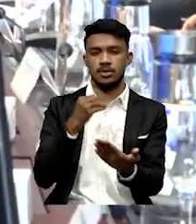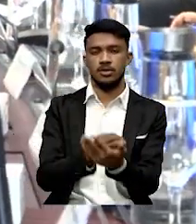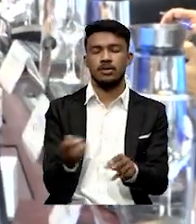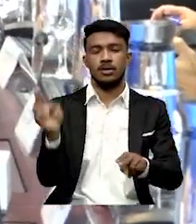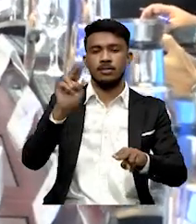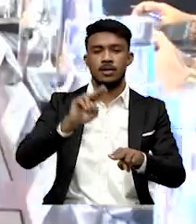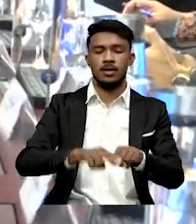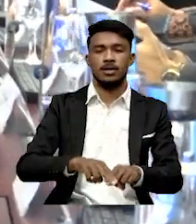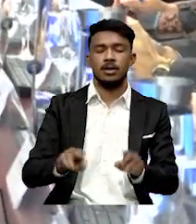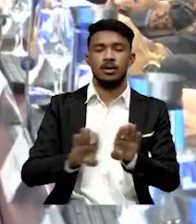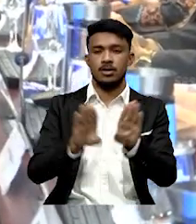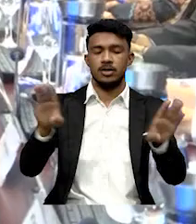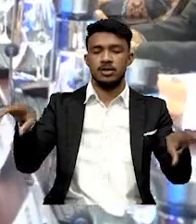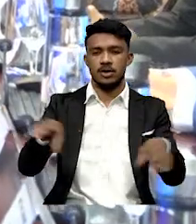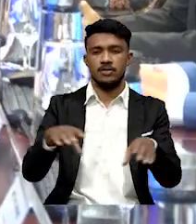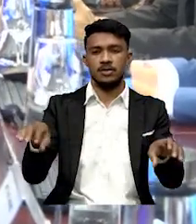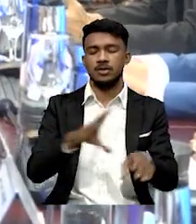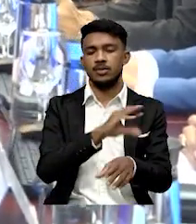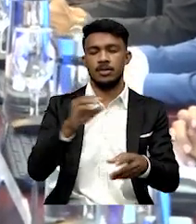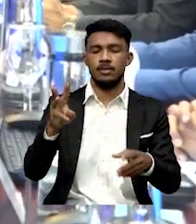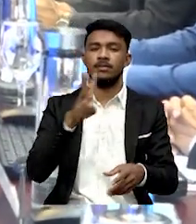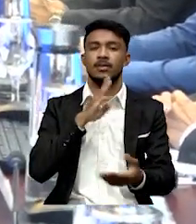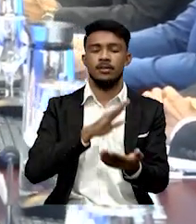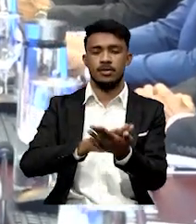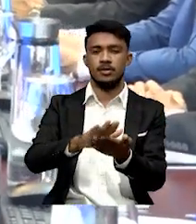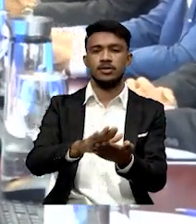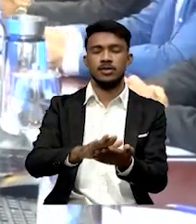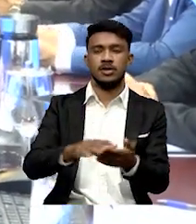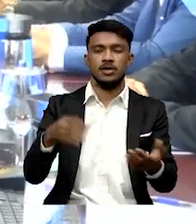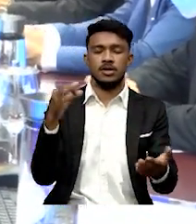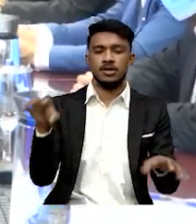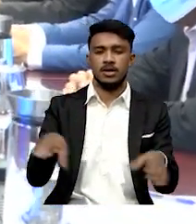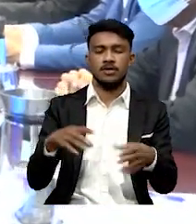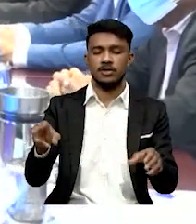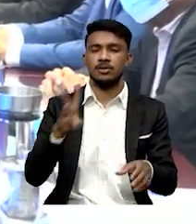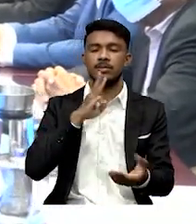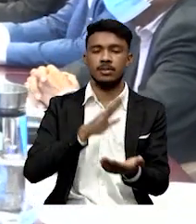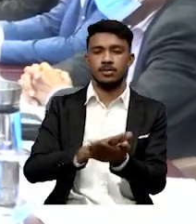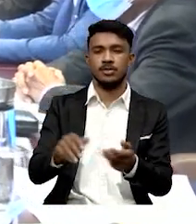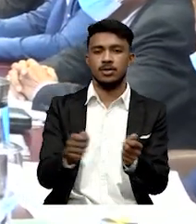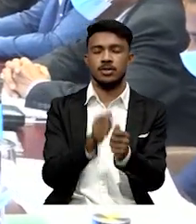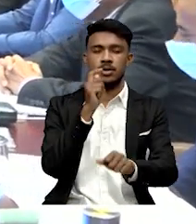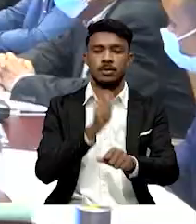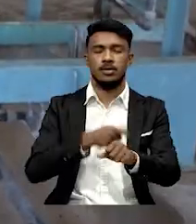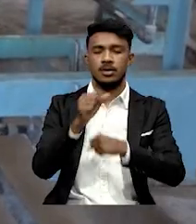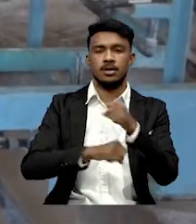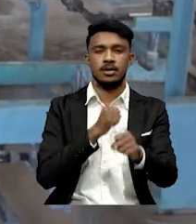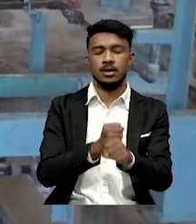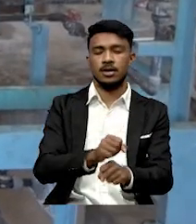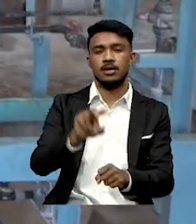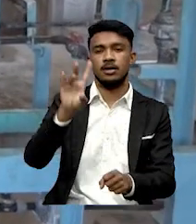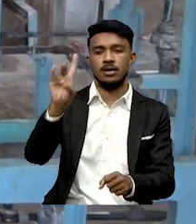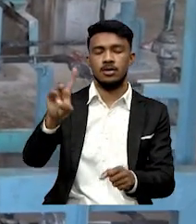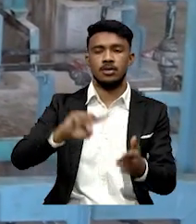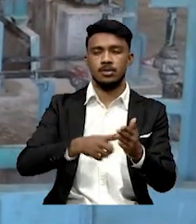área cobertura para serviço do abastecimento BEMOS. Projeto fornecimento BEMOS, o duração Tinan Hito, a rua